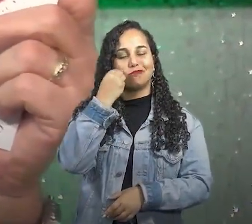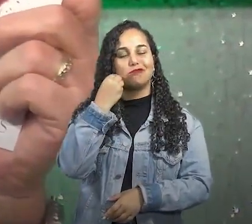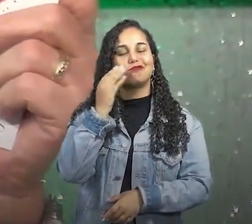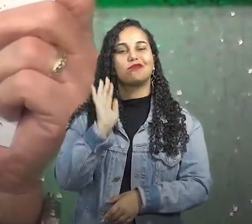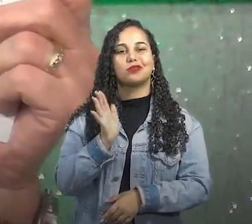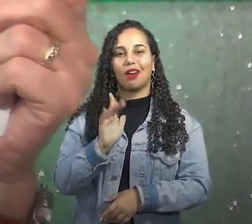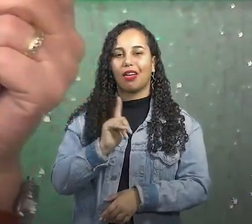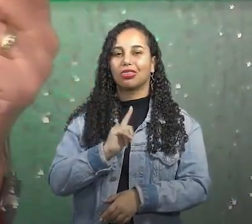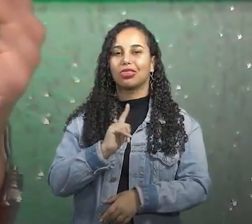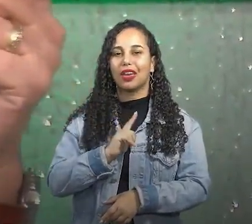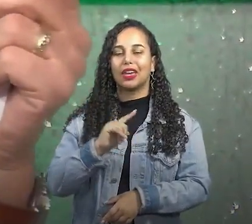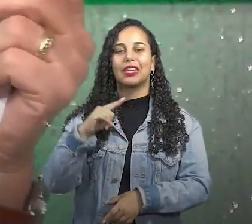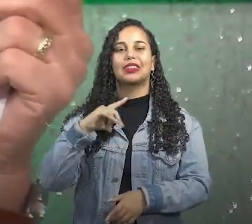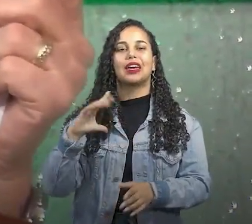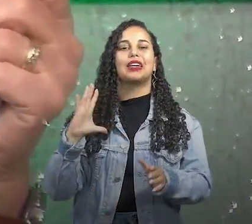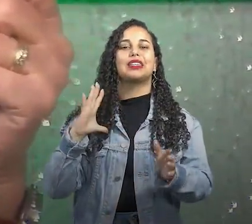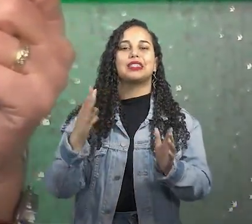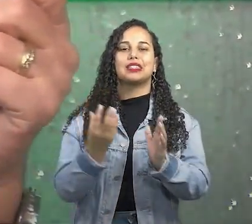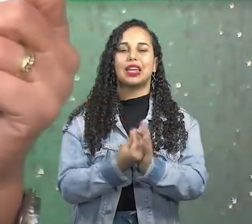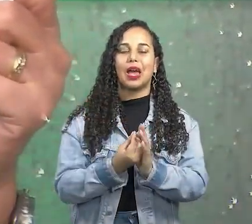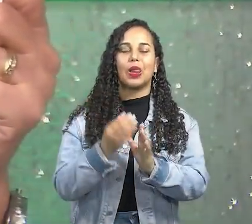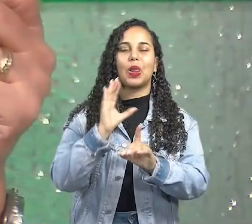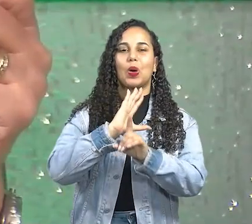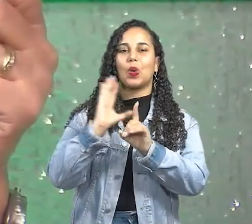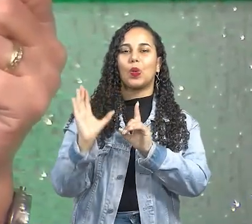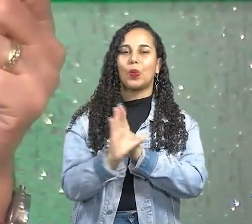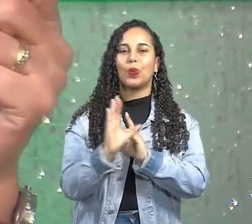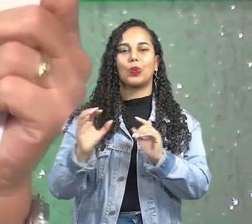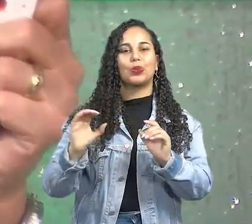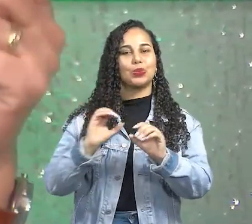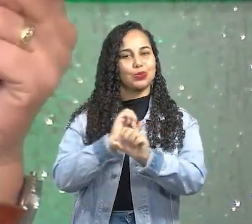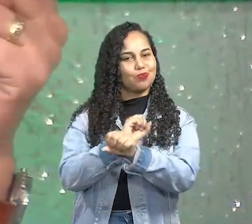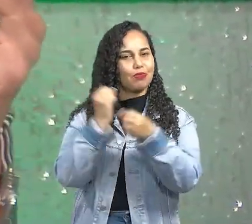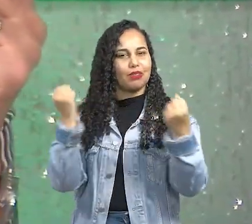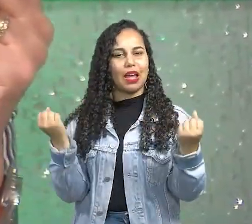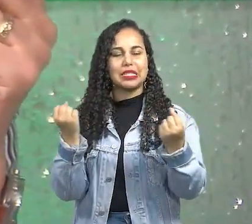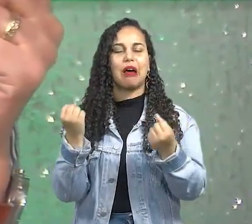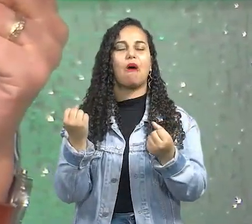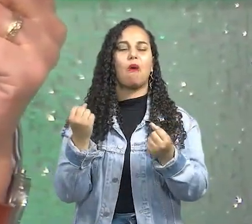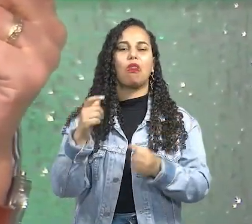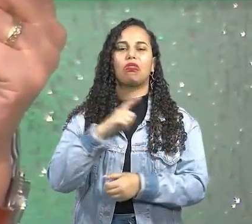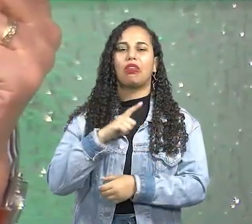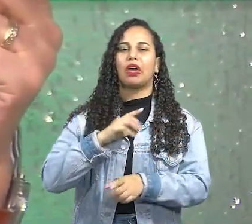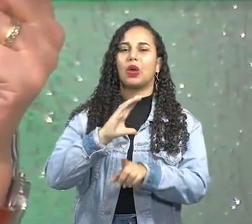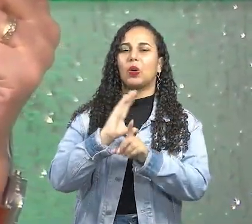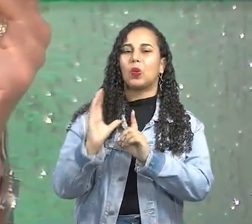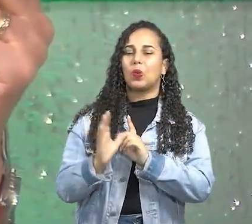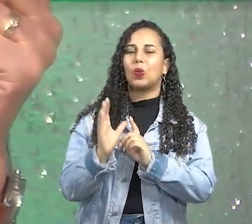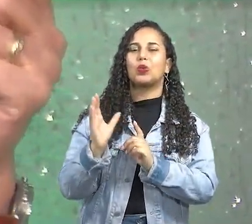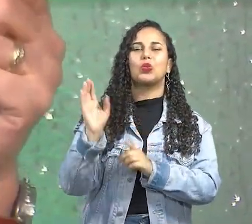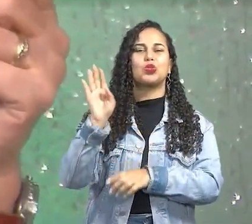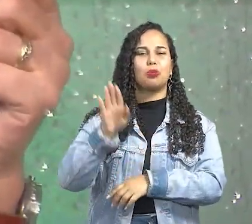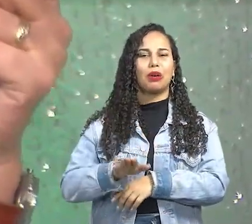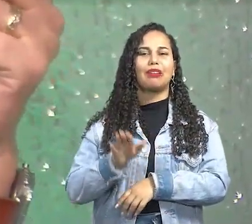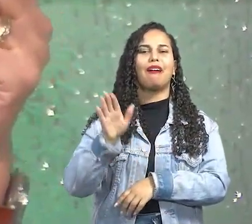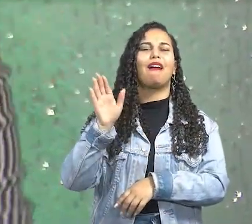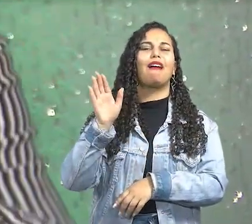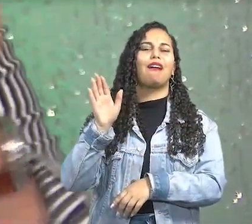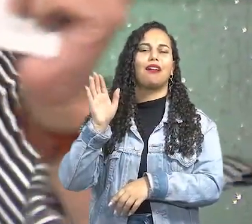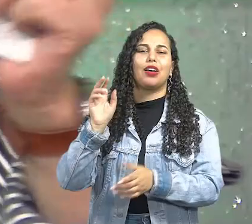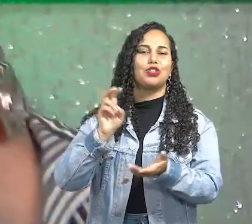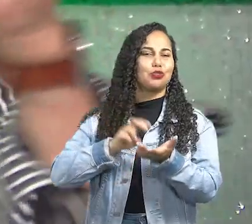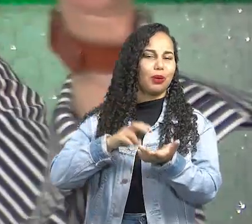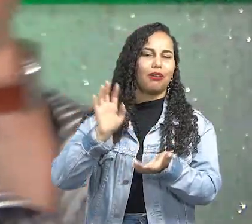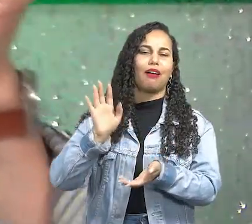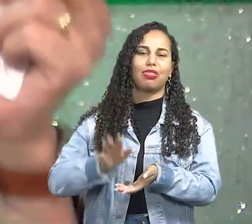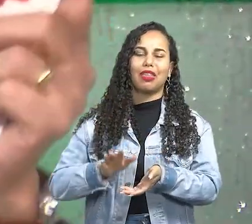as células, temos os cultos de libertação. Temos cultos às 9 da manhã, às 15 horas,